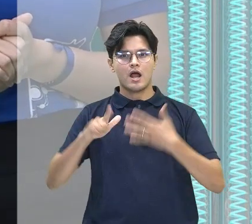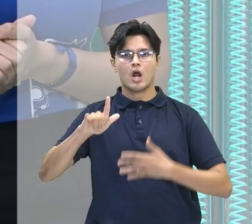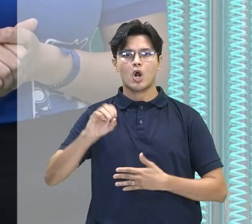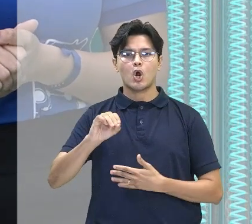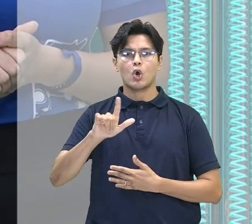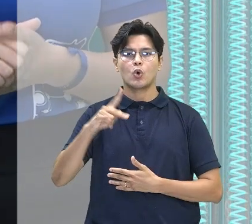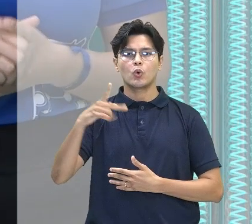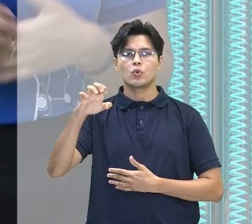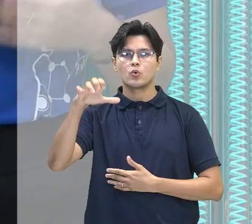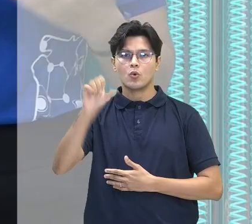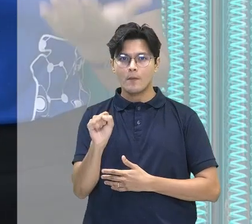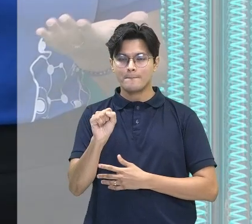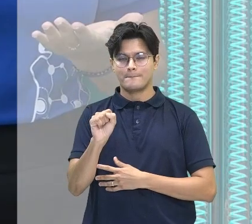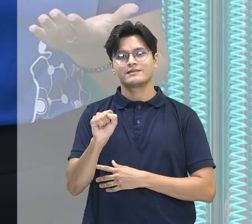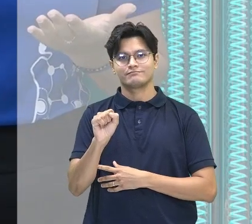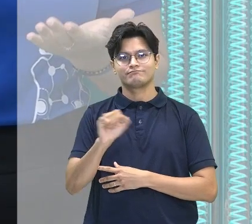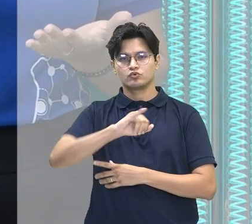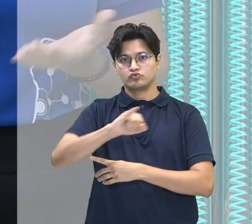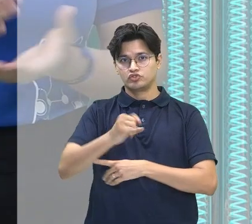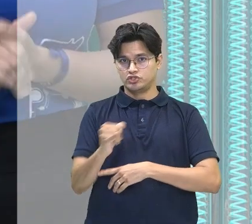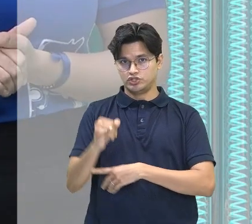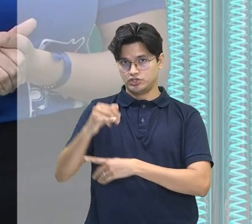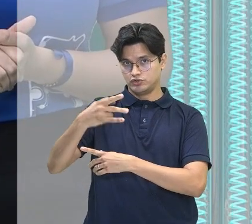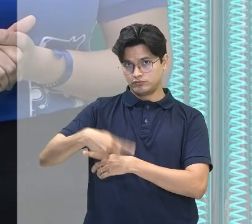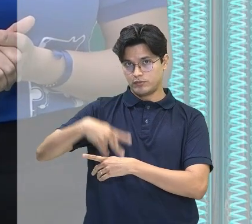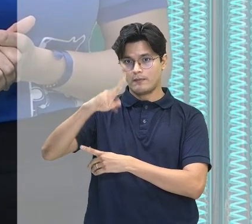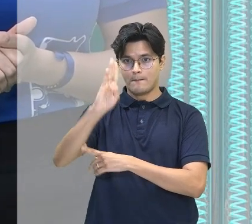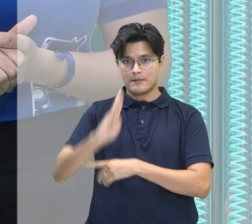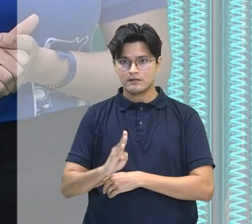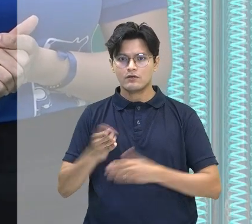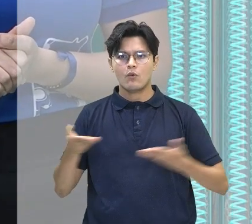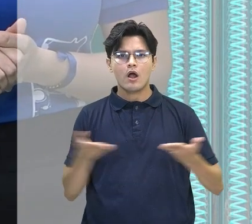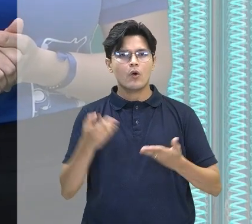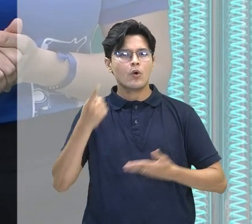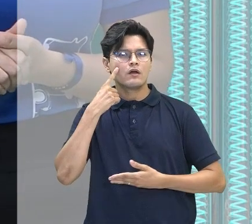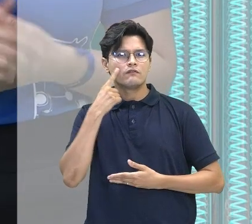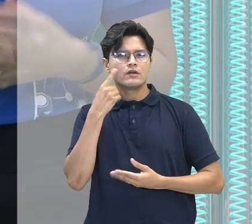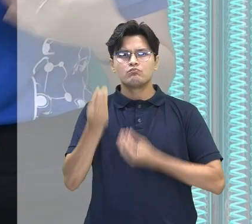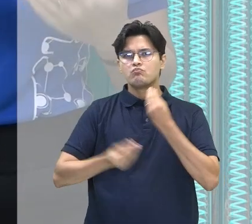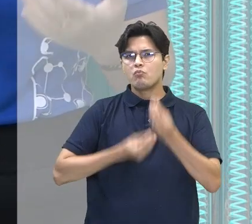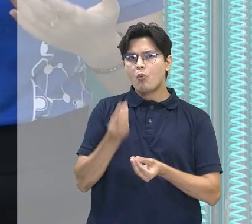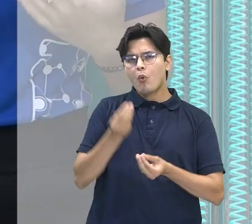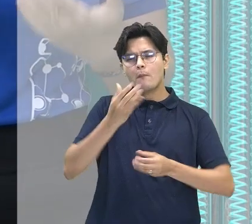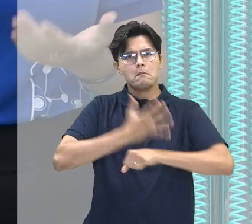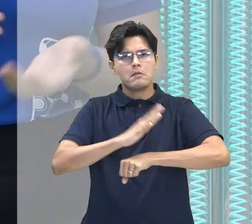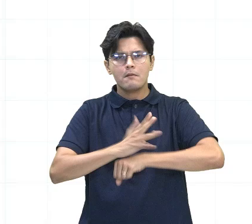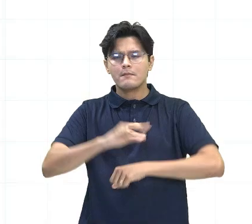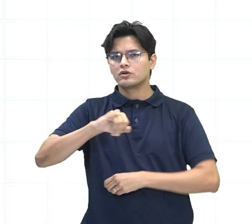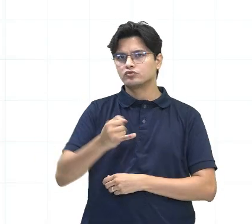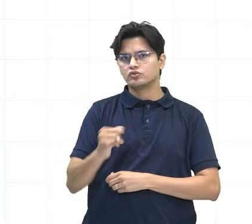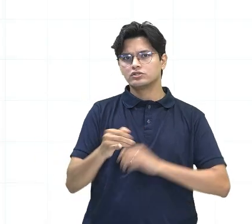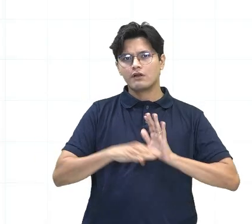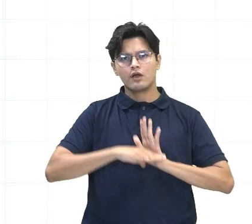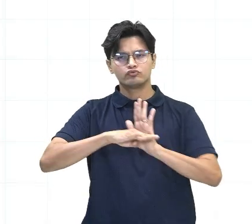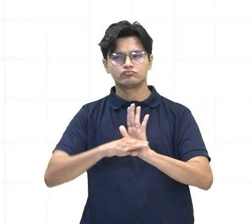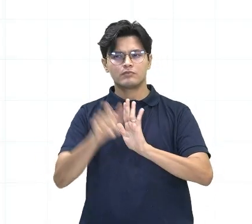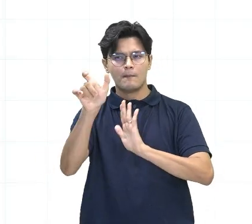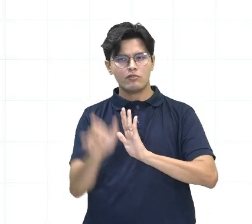uma luta de jiu-jitsu, vamos rever os benefícios que essa prática pode trazer ali ao lutador, ao praticante. Vamos